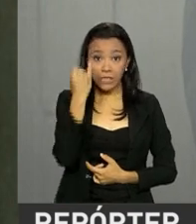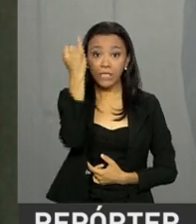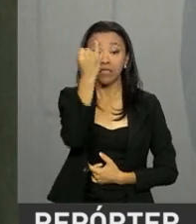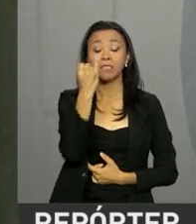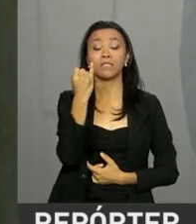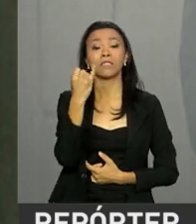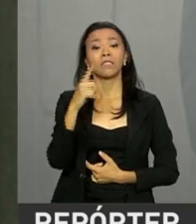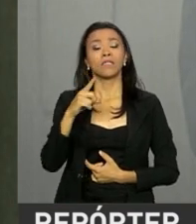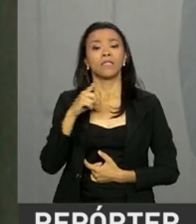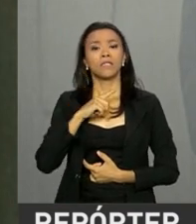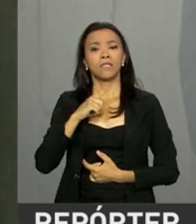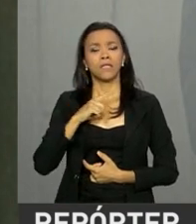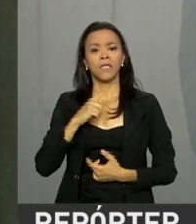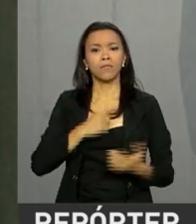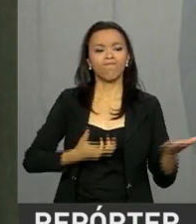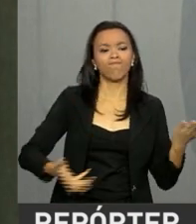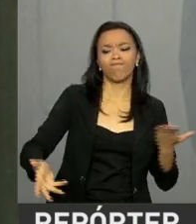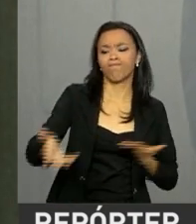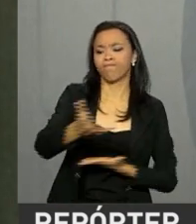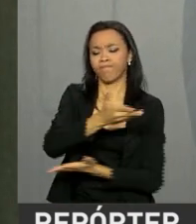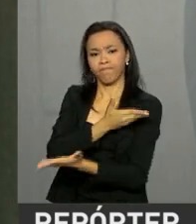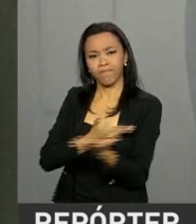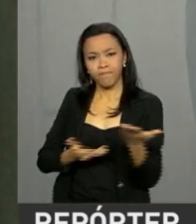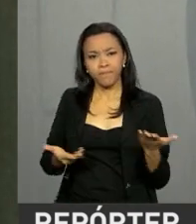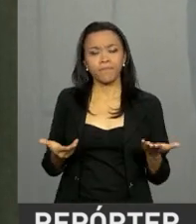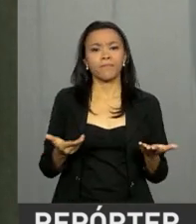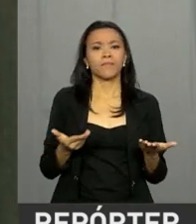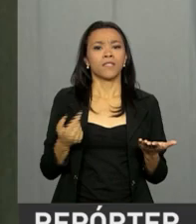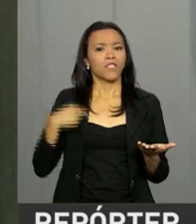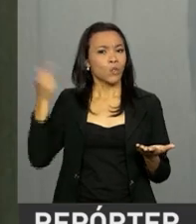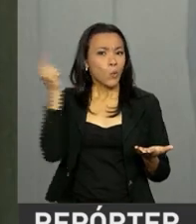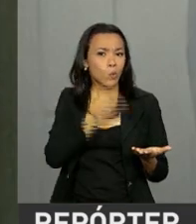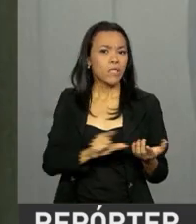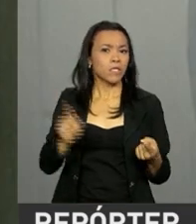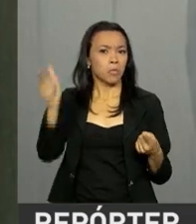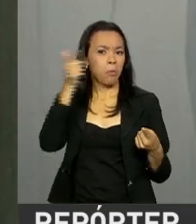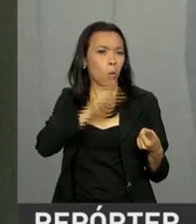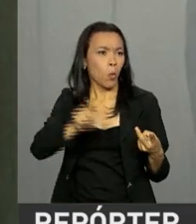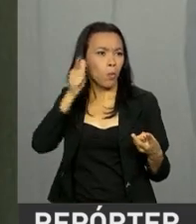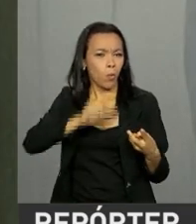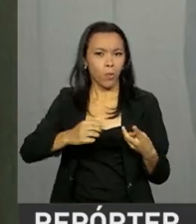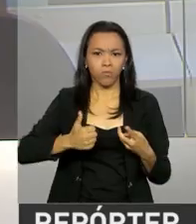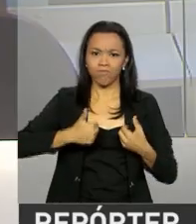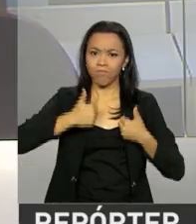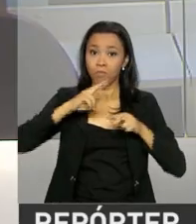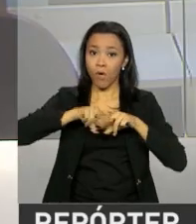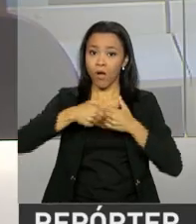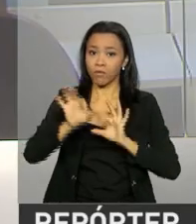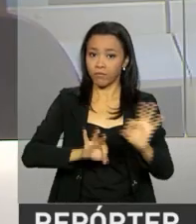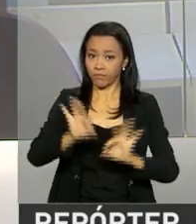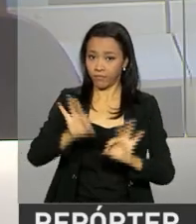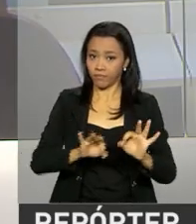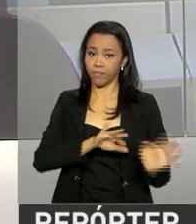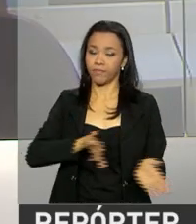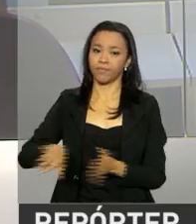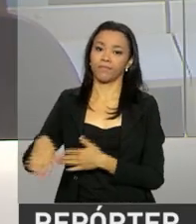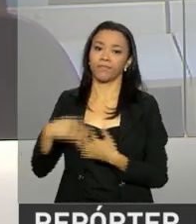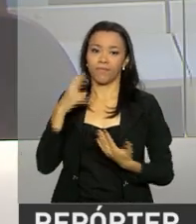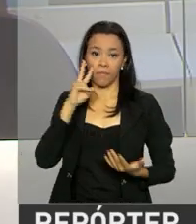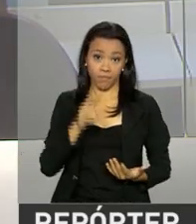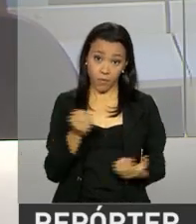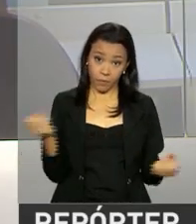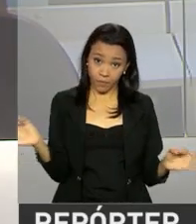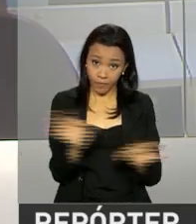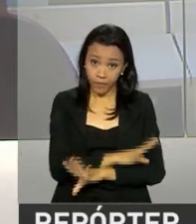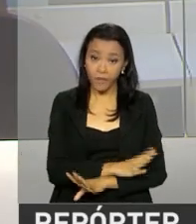integração e manter os ganhos que a gente teve resultados desse planejamento conjunto resultados né bom